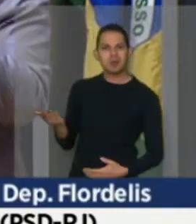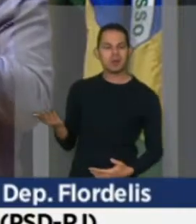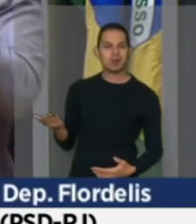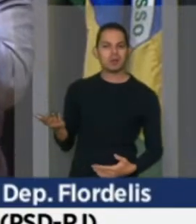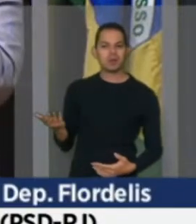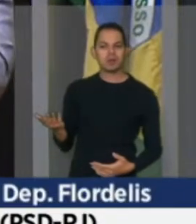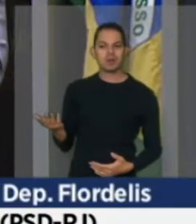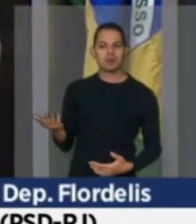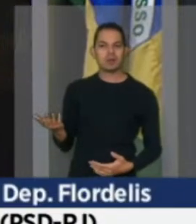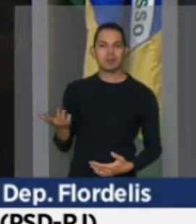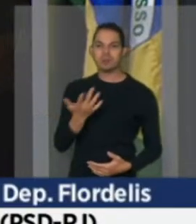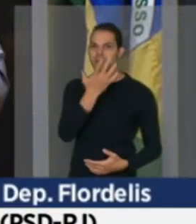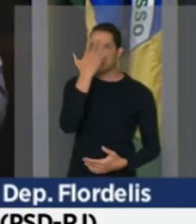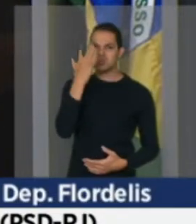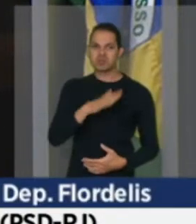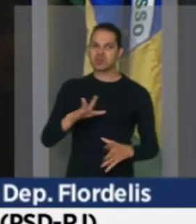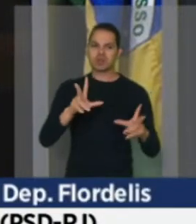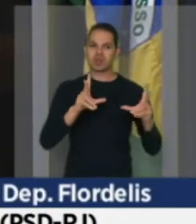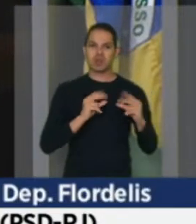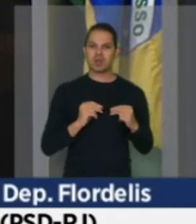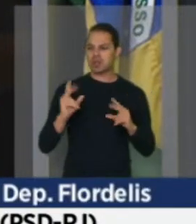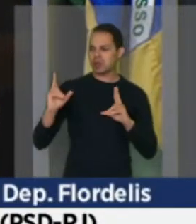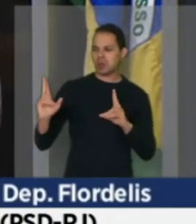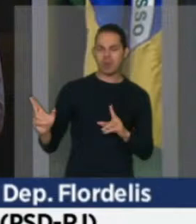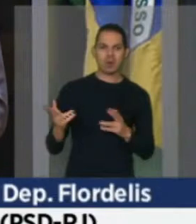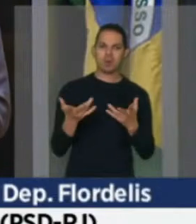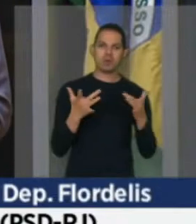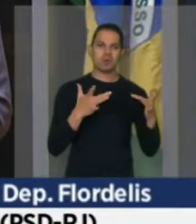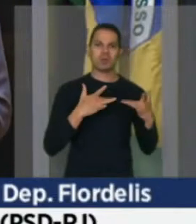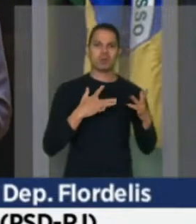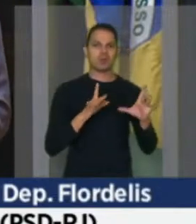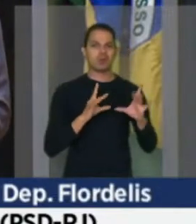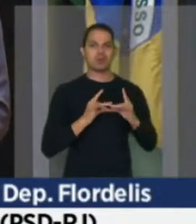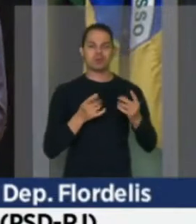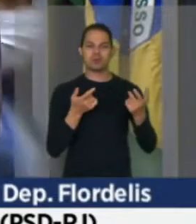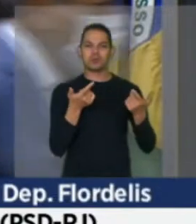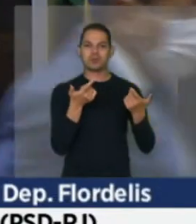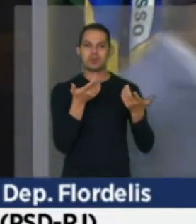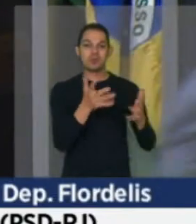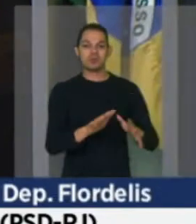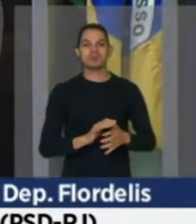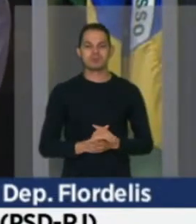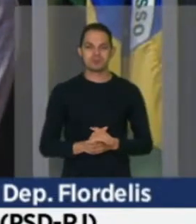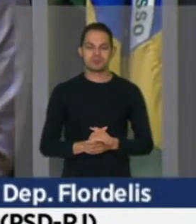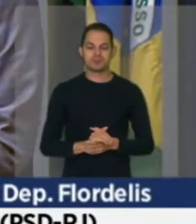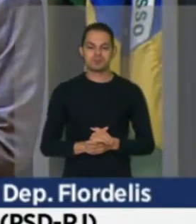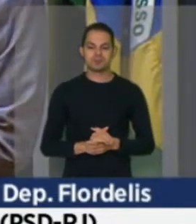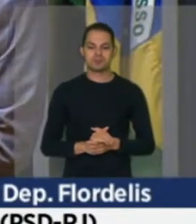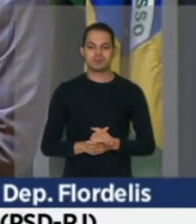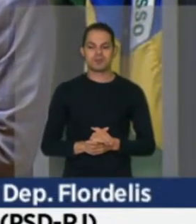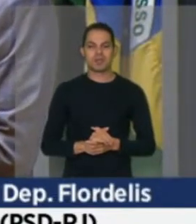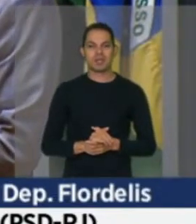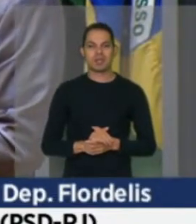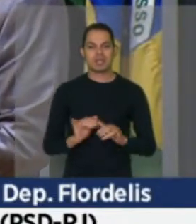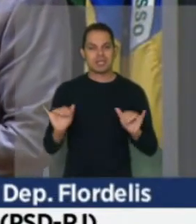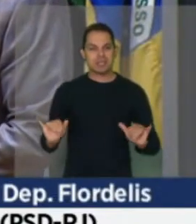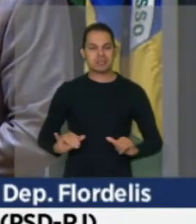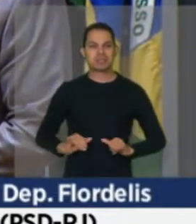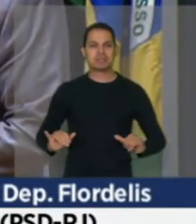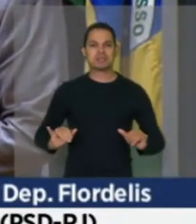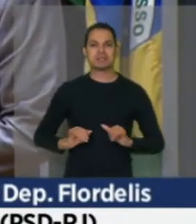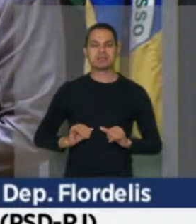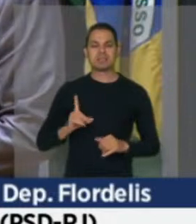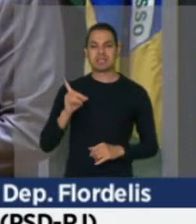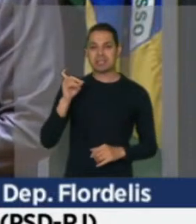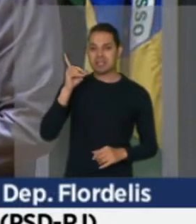Ninguém merece passar o que ela vem passando nos últimos tempos. É dolorido ver que